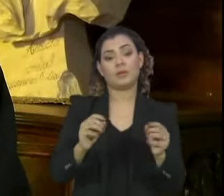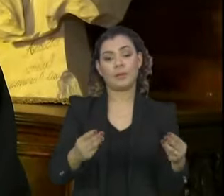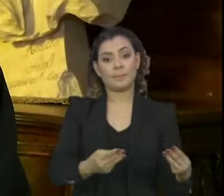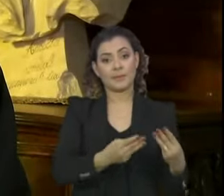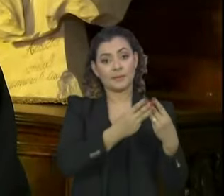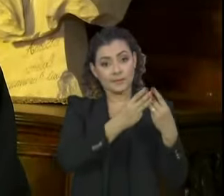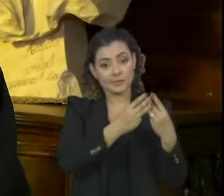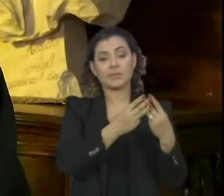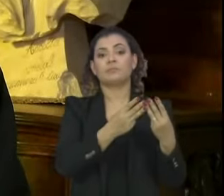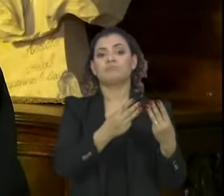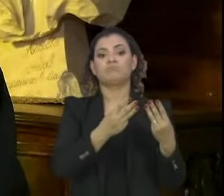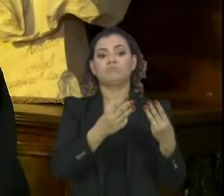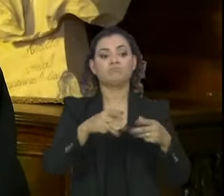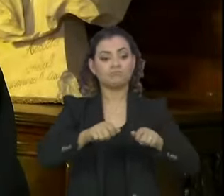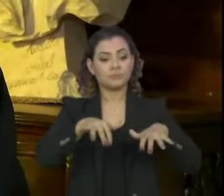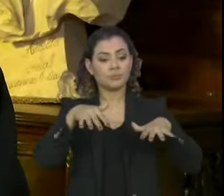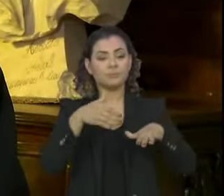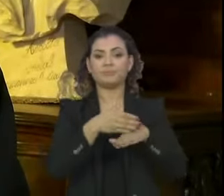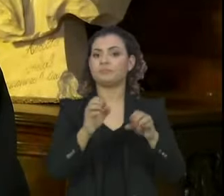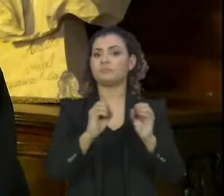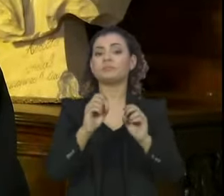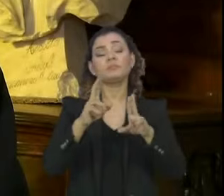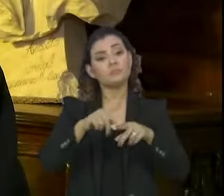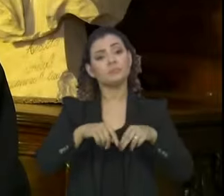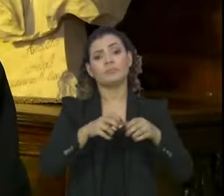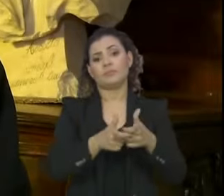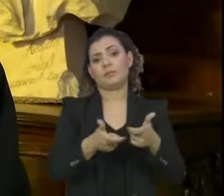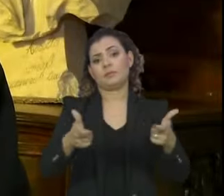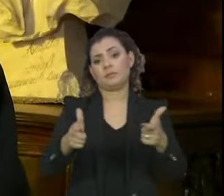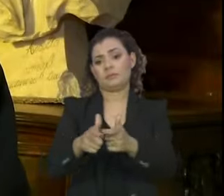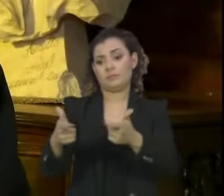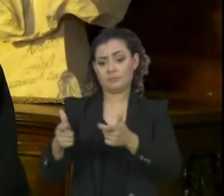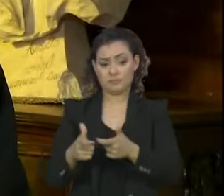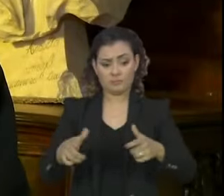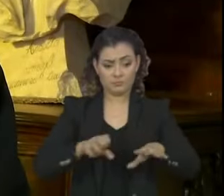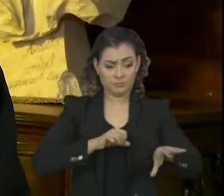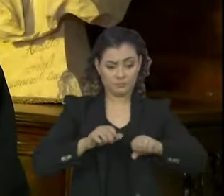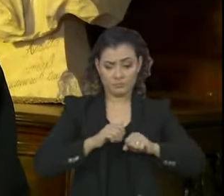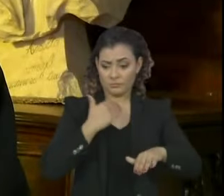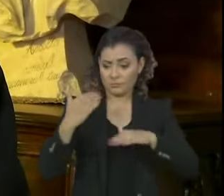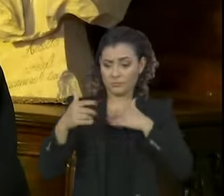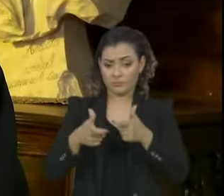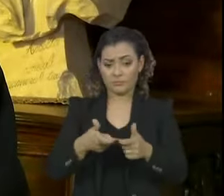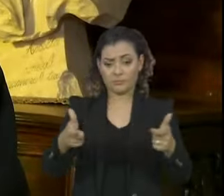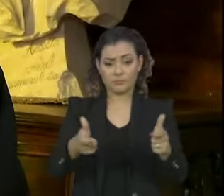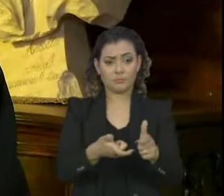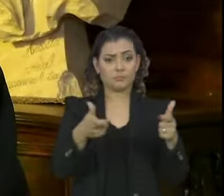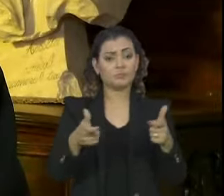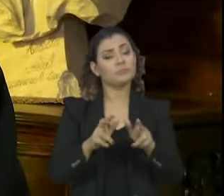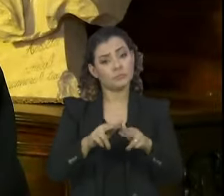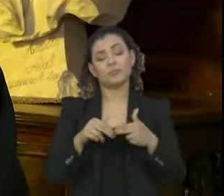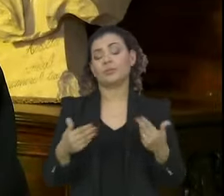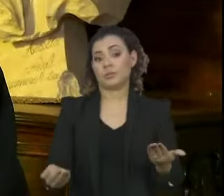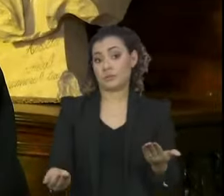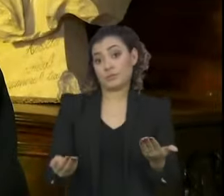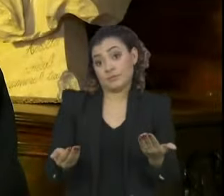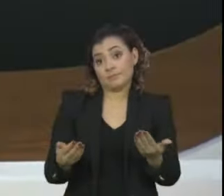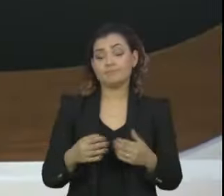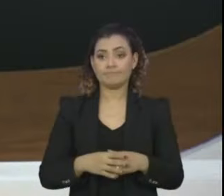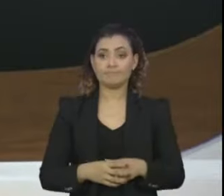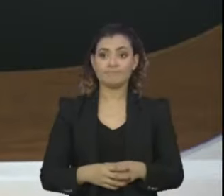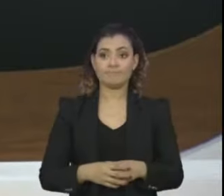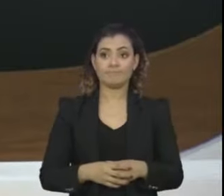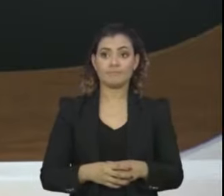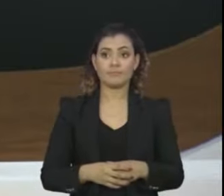missas sem a participação de povo foi exatamente este e os números em subida aumentando